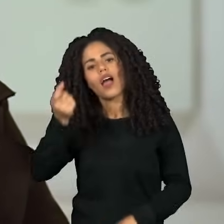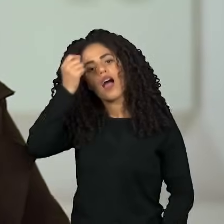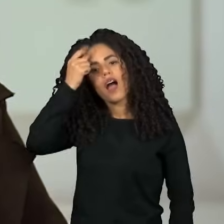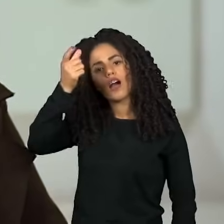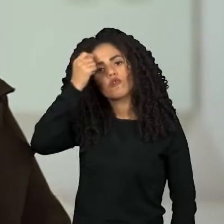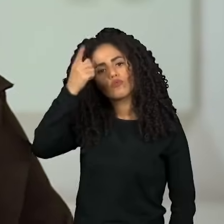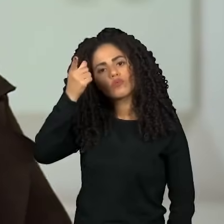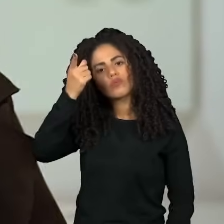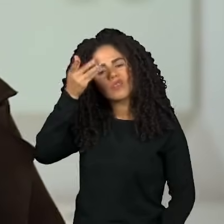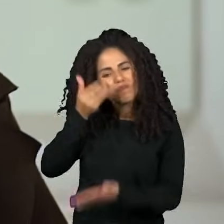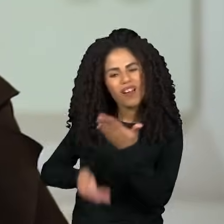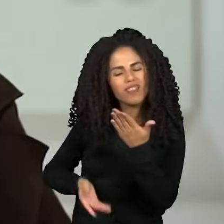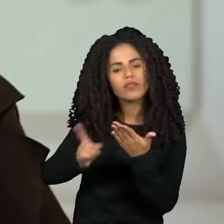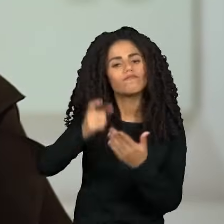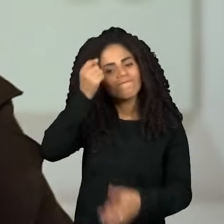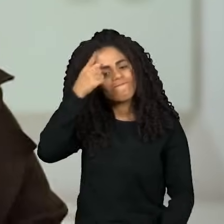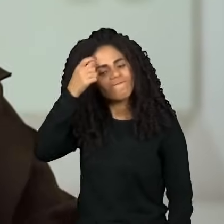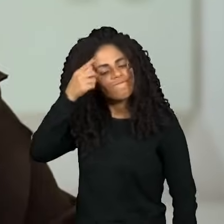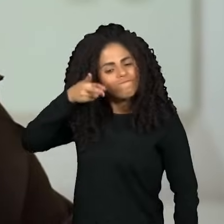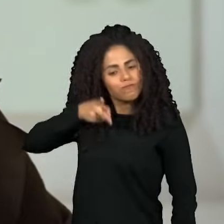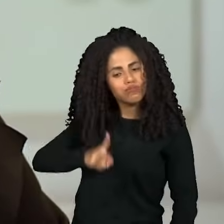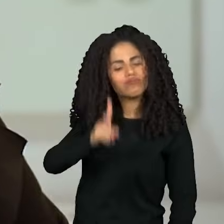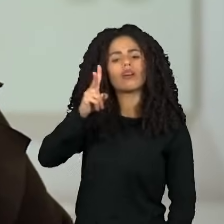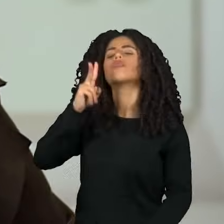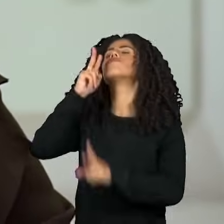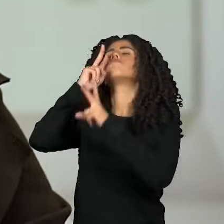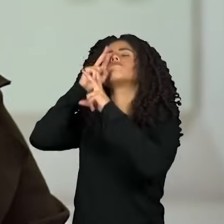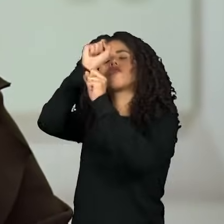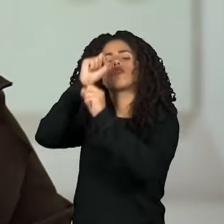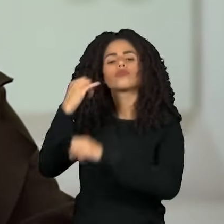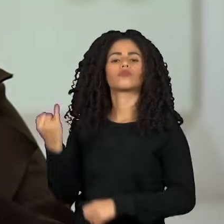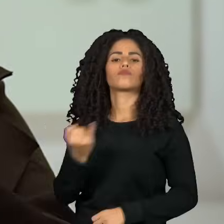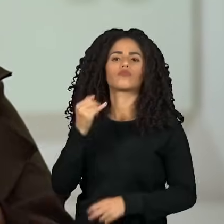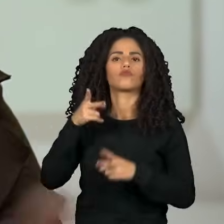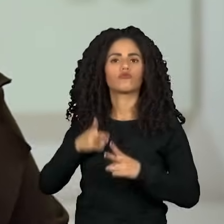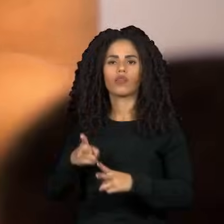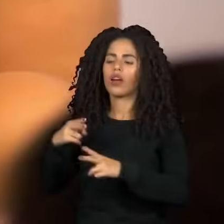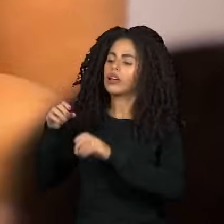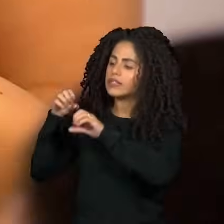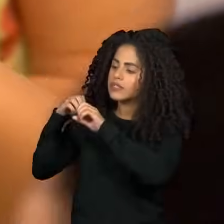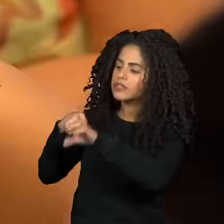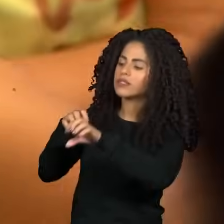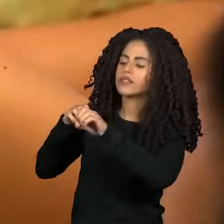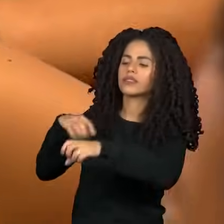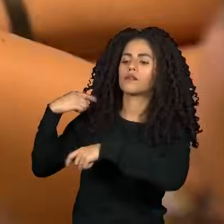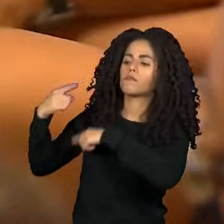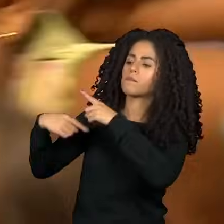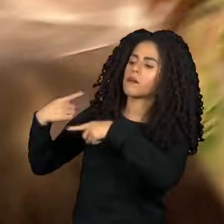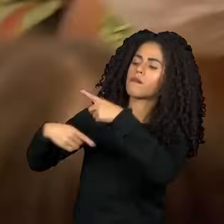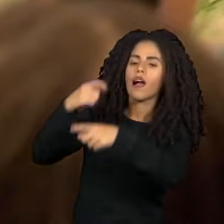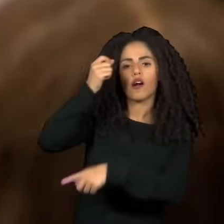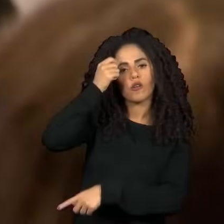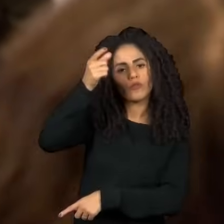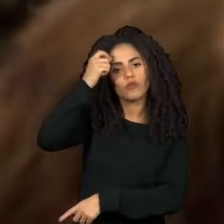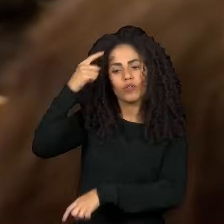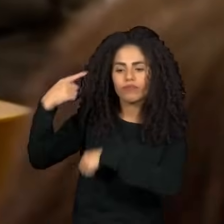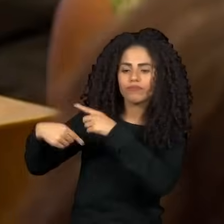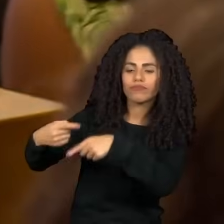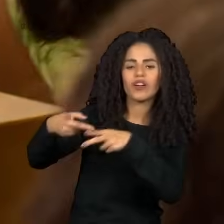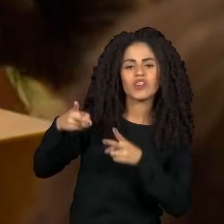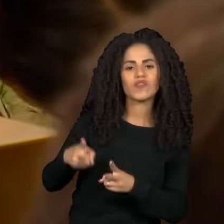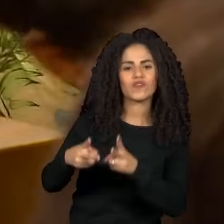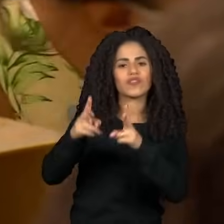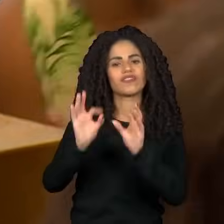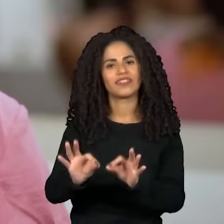morrer. Porque os mais velhos vão morrendo, aí a cultura vai acabar. E ensinando para o mais novo, aí a cultura continua a crescer. Porque é